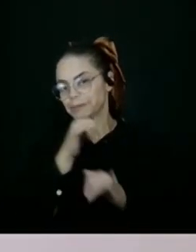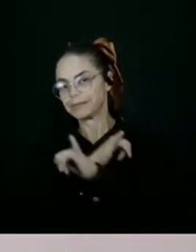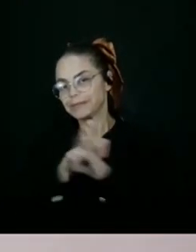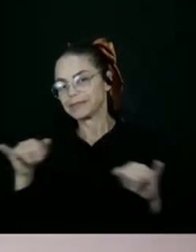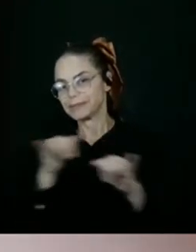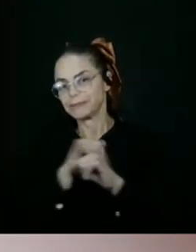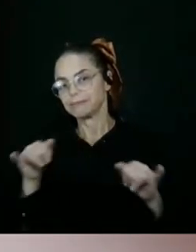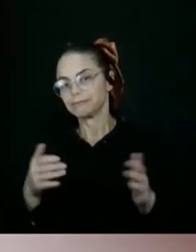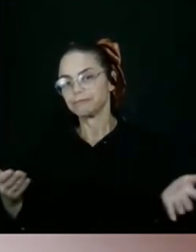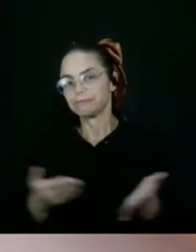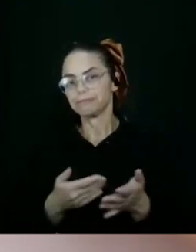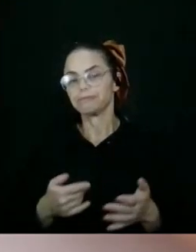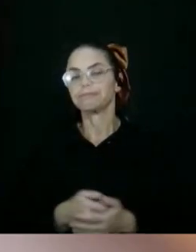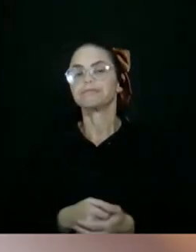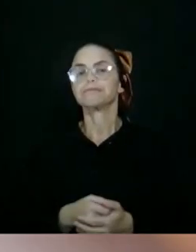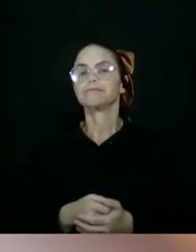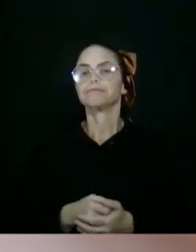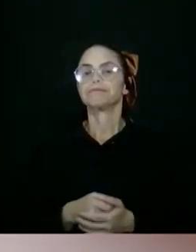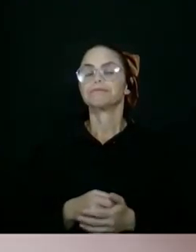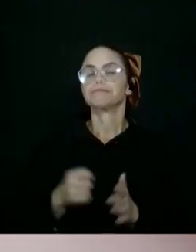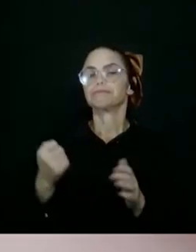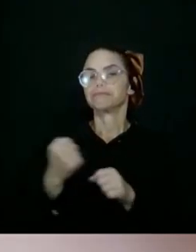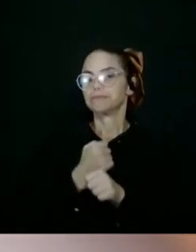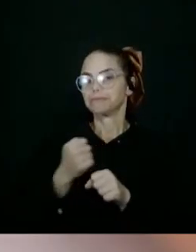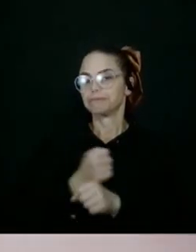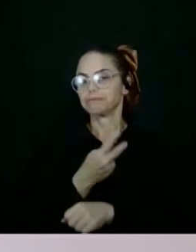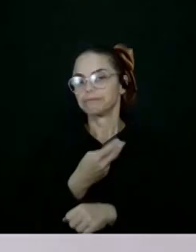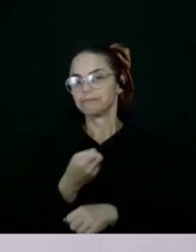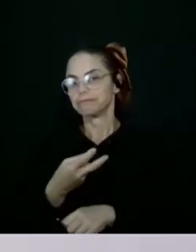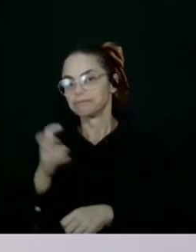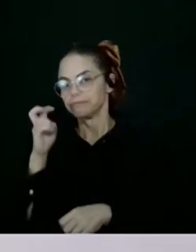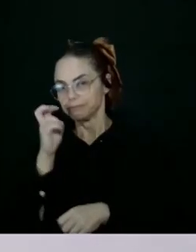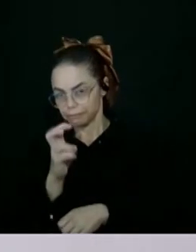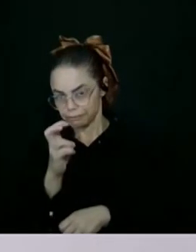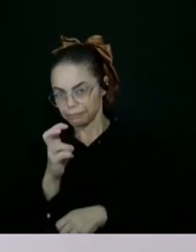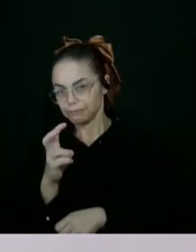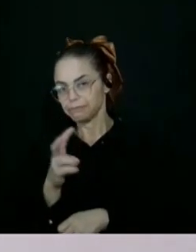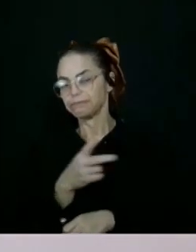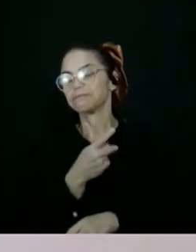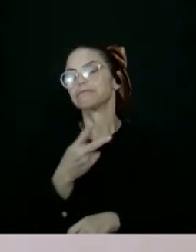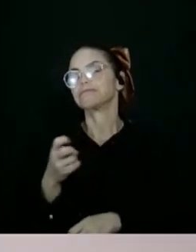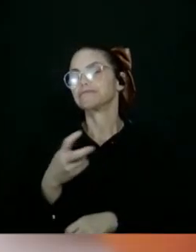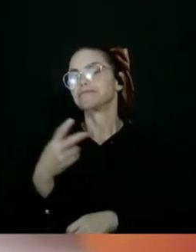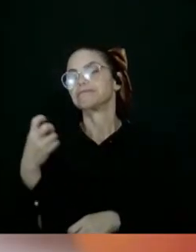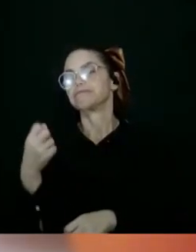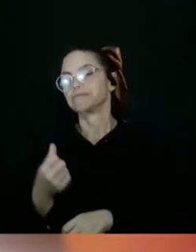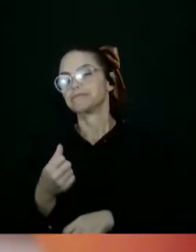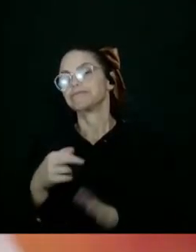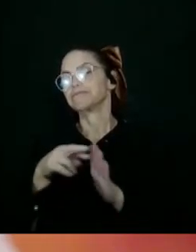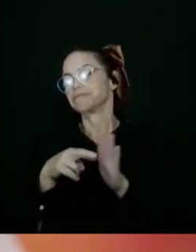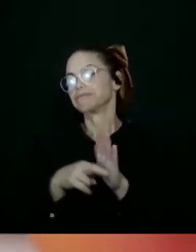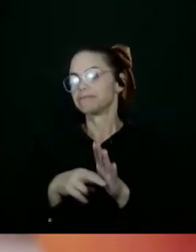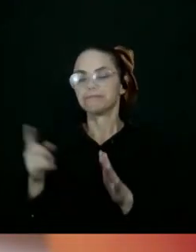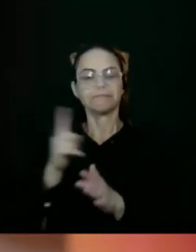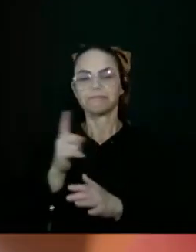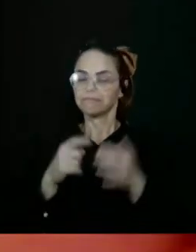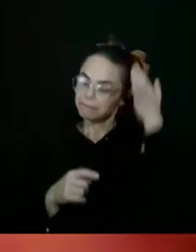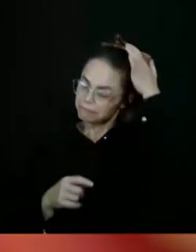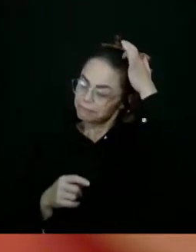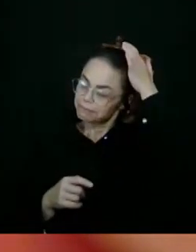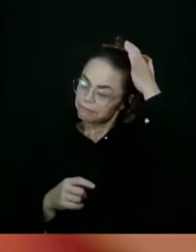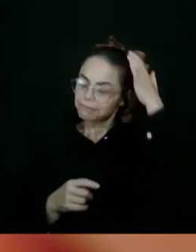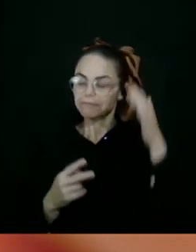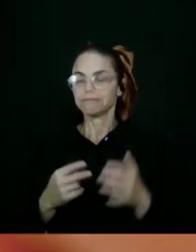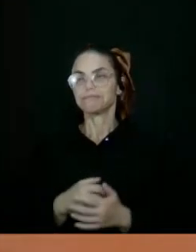agora é referente ao ano de 2025. E em 2025 essa regra não era válida. Então tem que ter